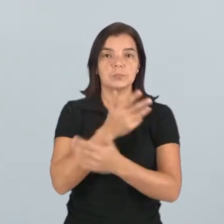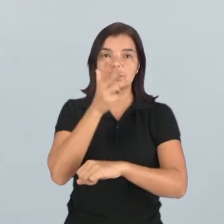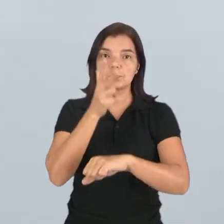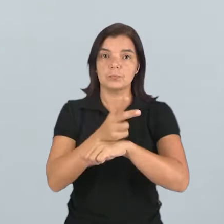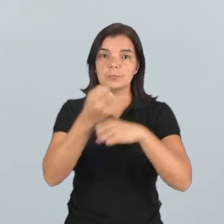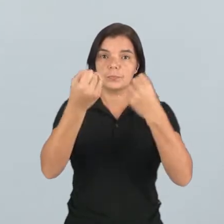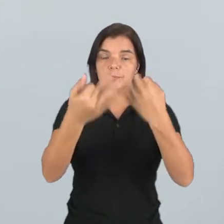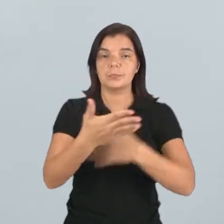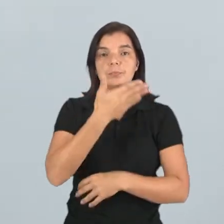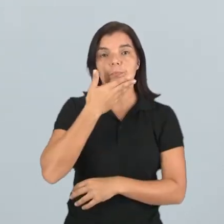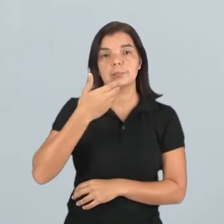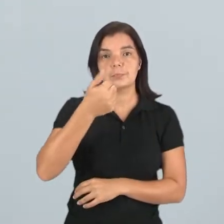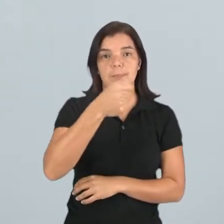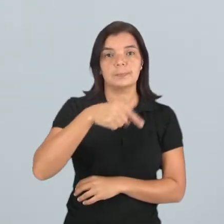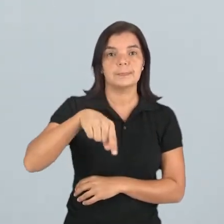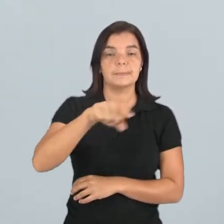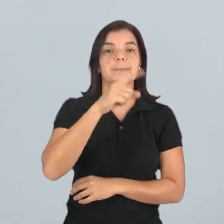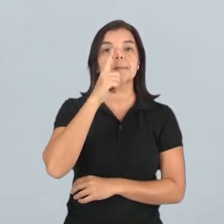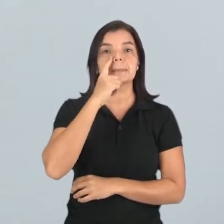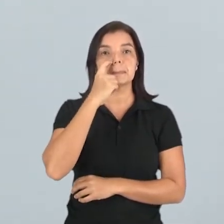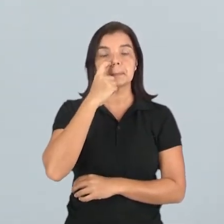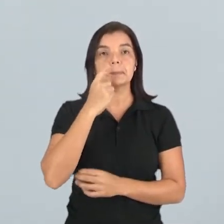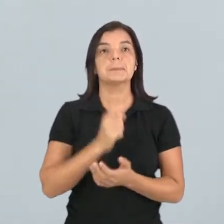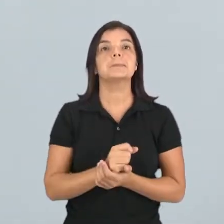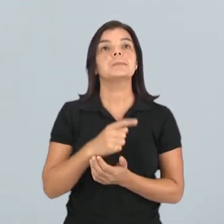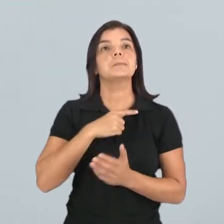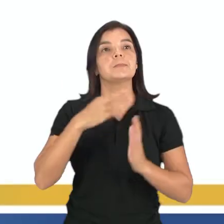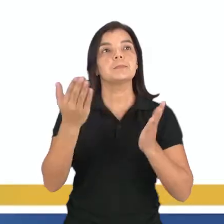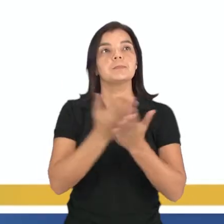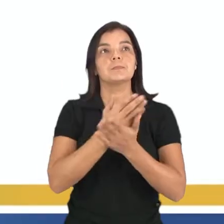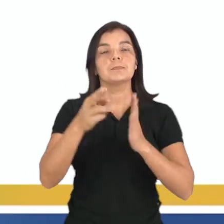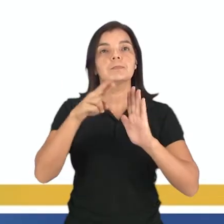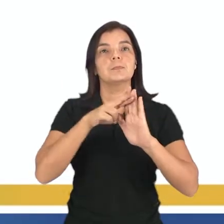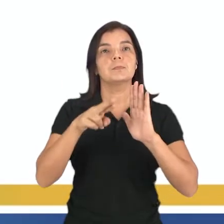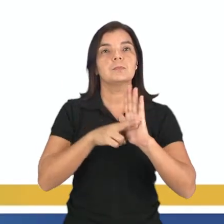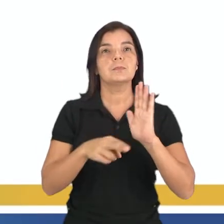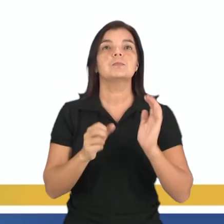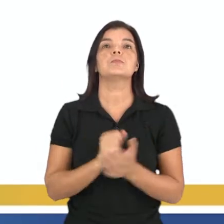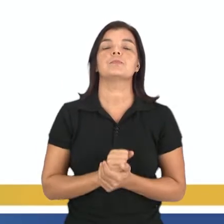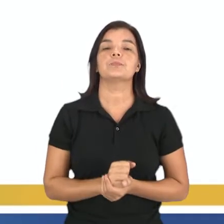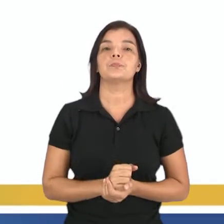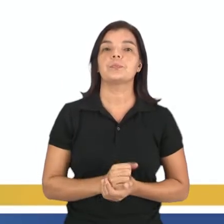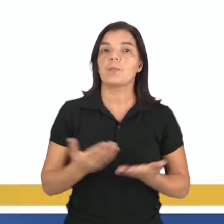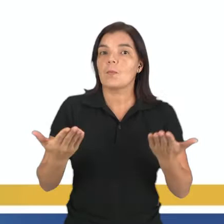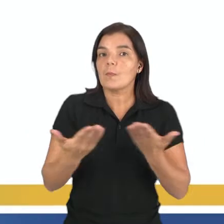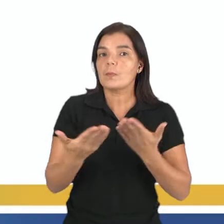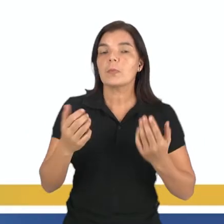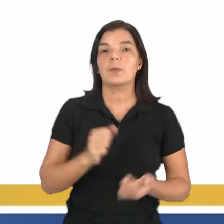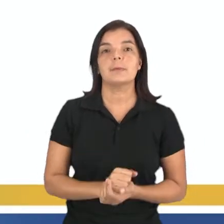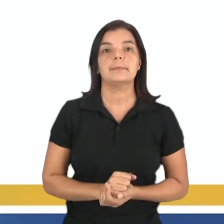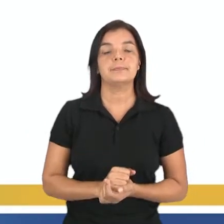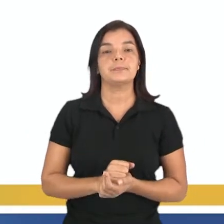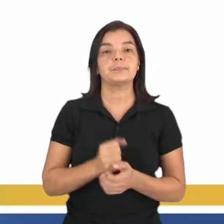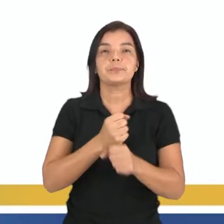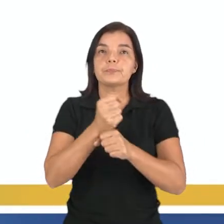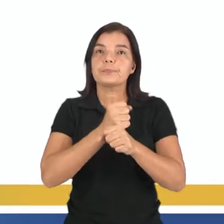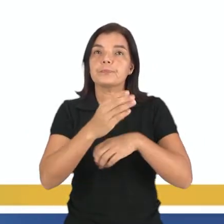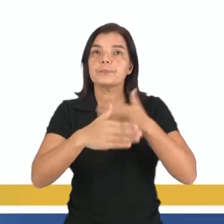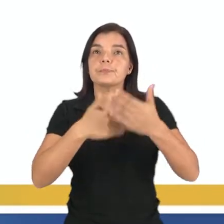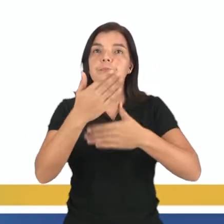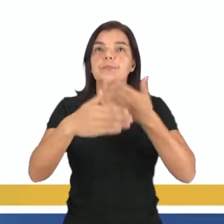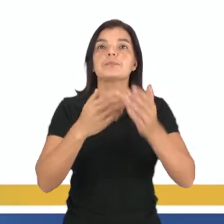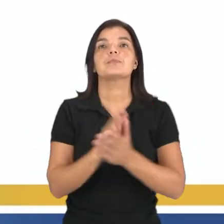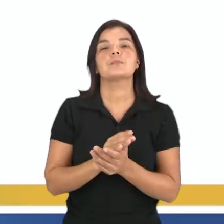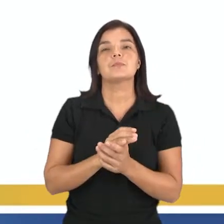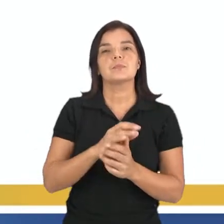vai explicar melhor para vocês. Nós temos algumas regras, né? As regras atuais. Com o passar dos anos, as regras foram